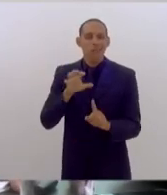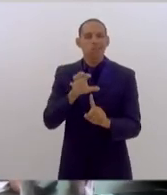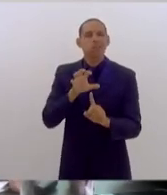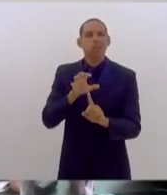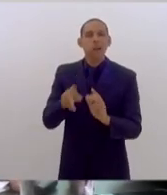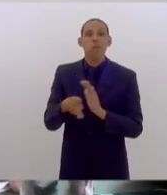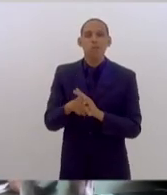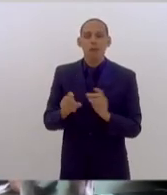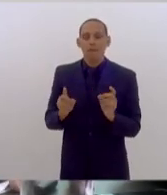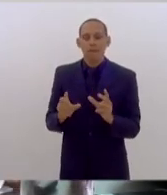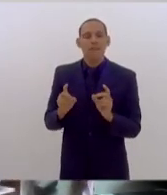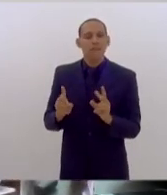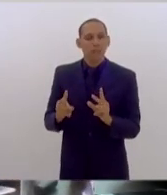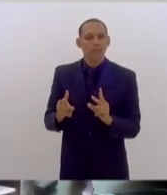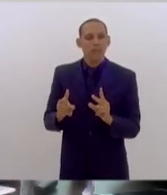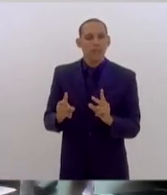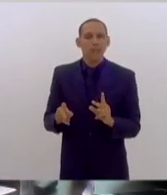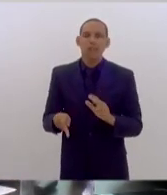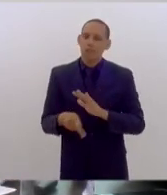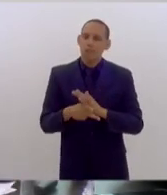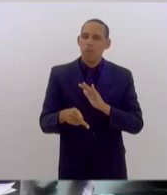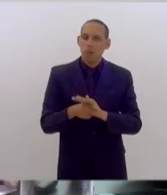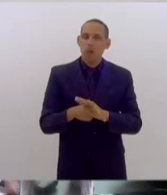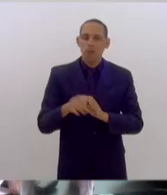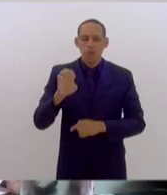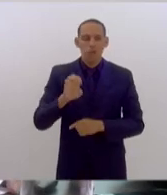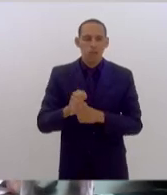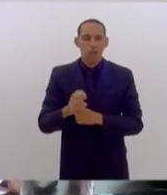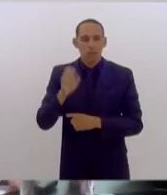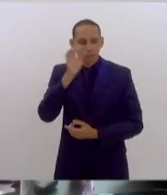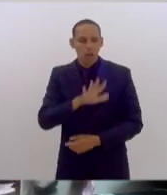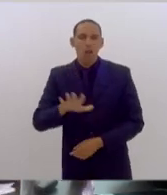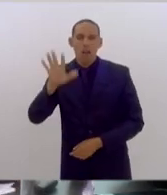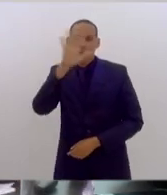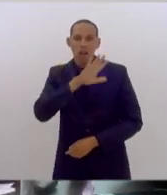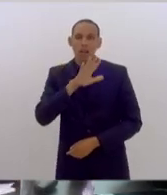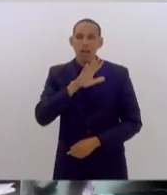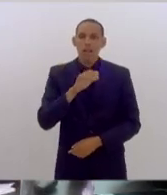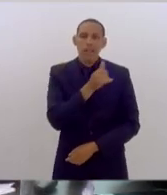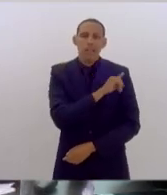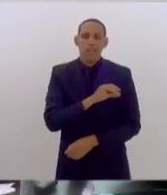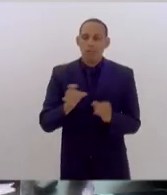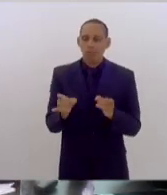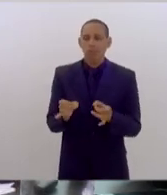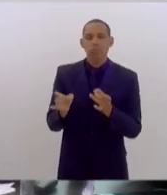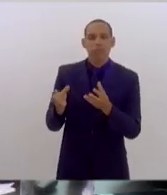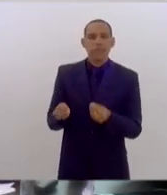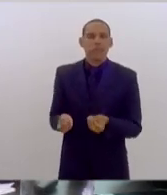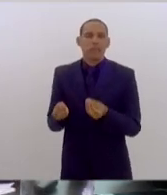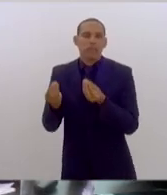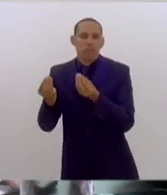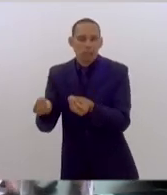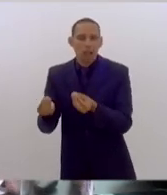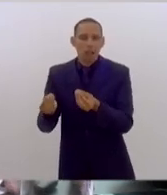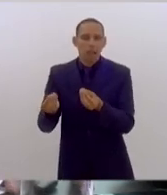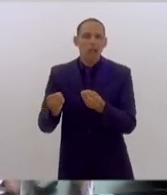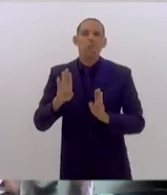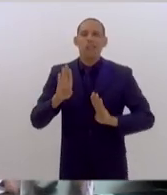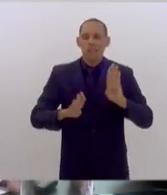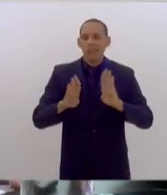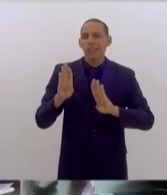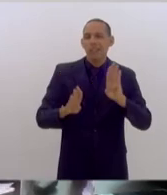de privatização do estado brasileiro o Governo do Estado do Rio de Janeiro decidiu então deixar de operar diretamente serviços de trens transferindo mediante processo licitatório